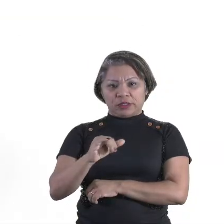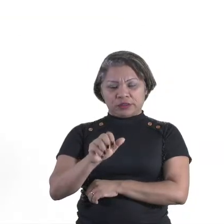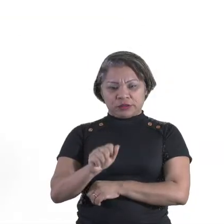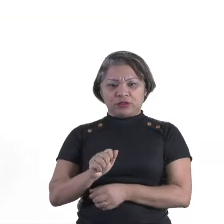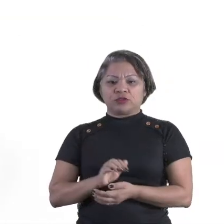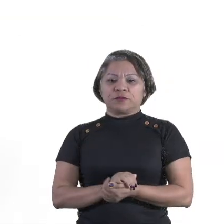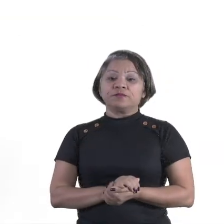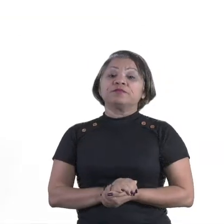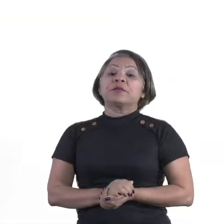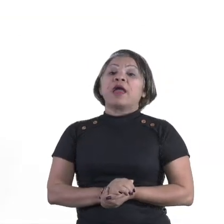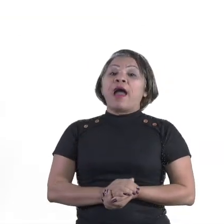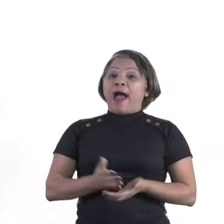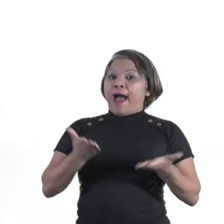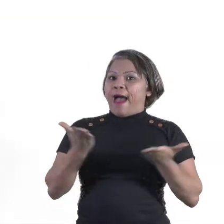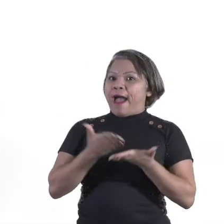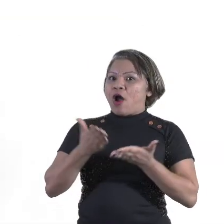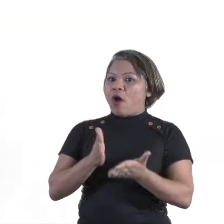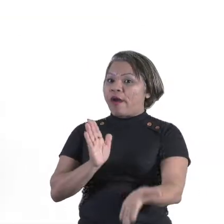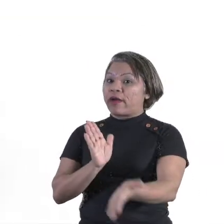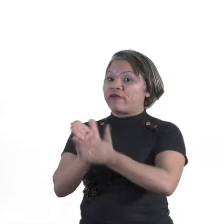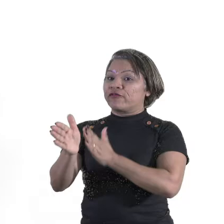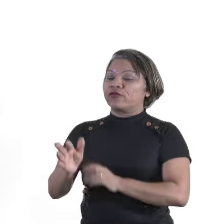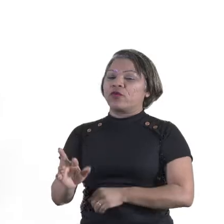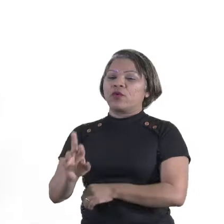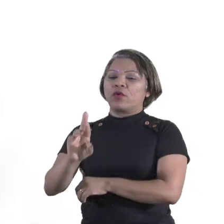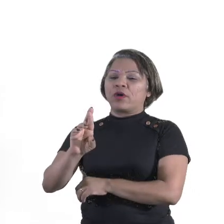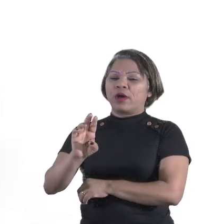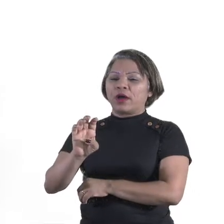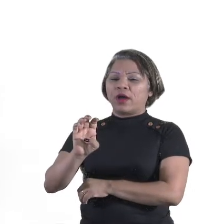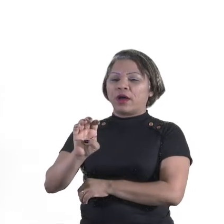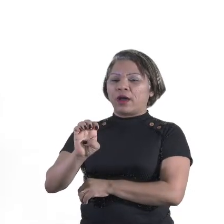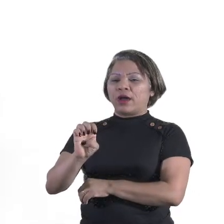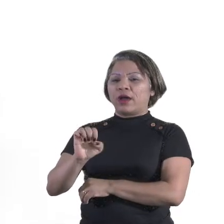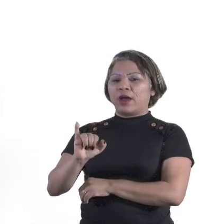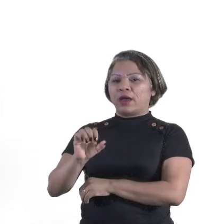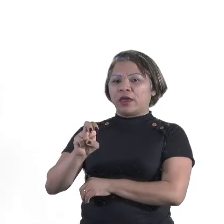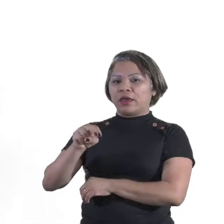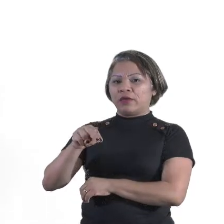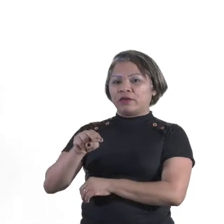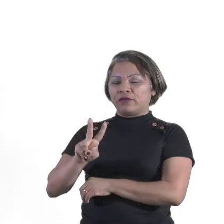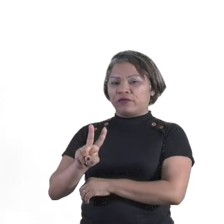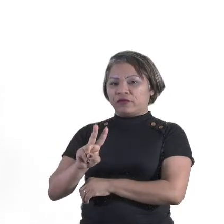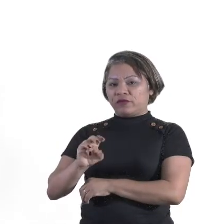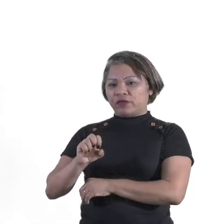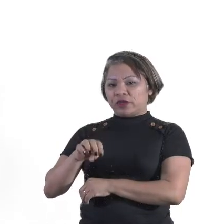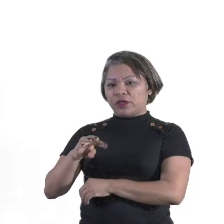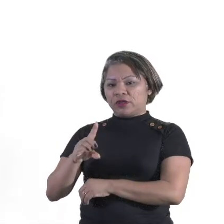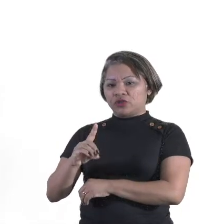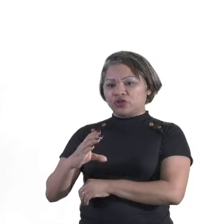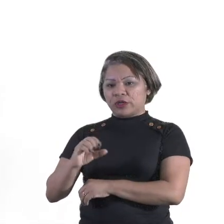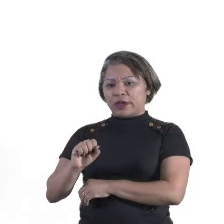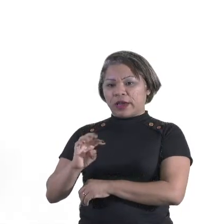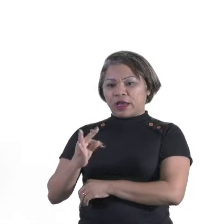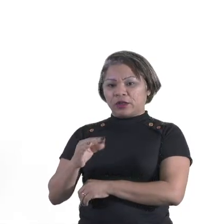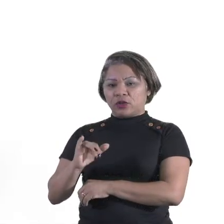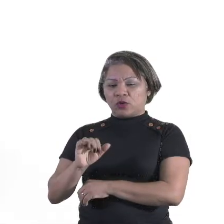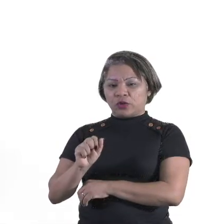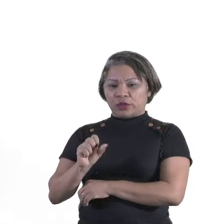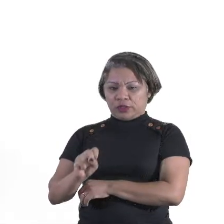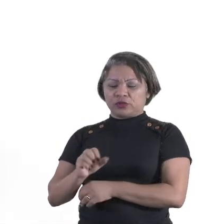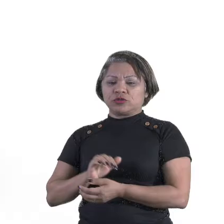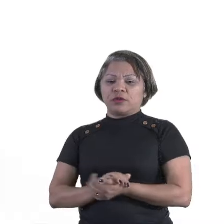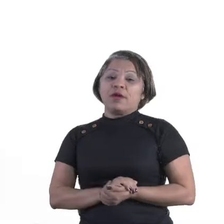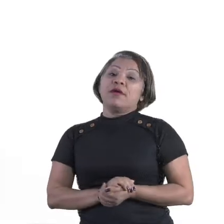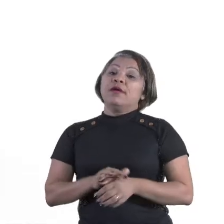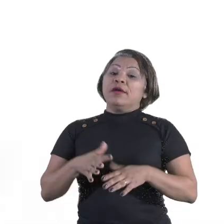mais comum. Elas caracterizavam-se principalmente pela busca de melhorias nas condições do trabalho escravo